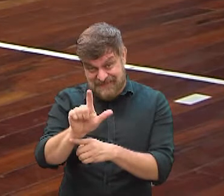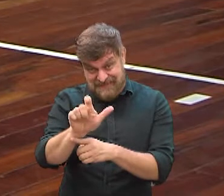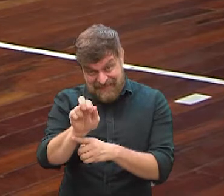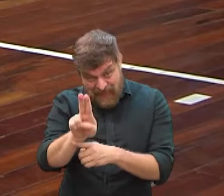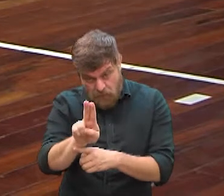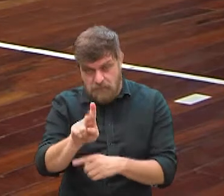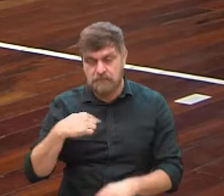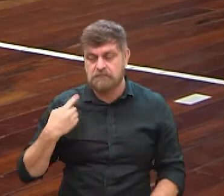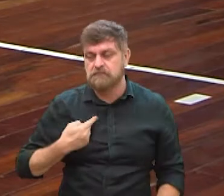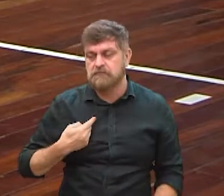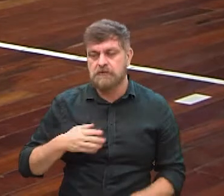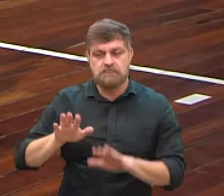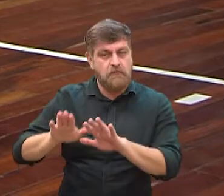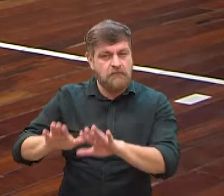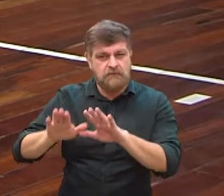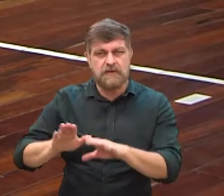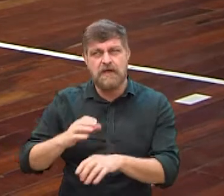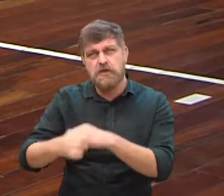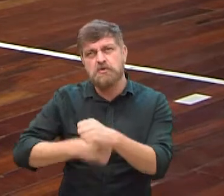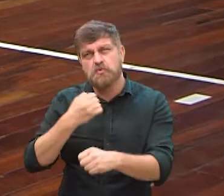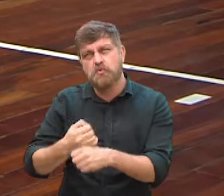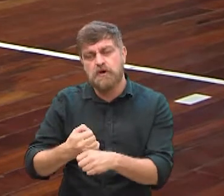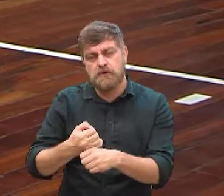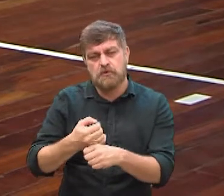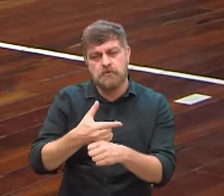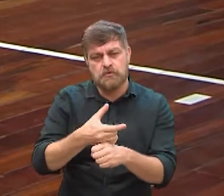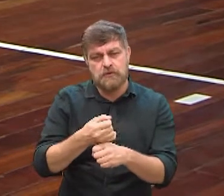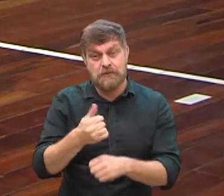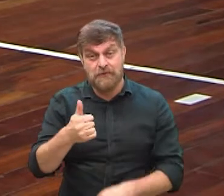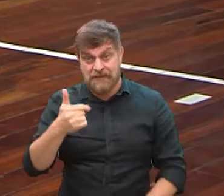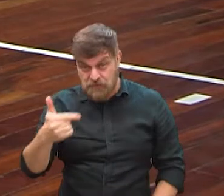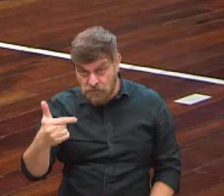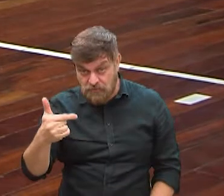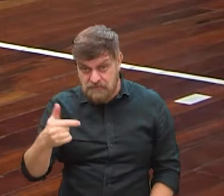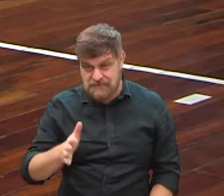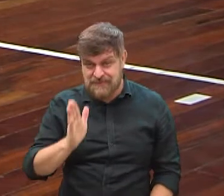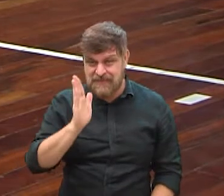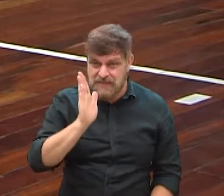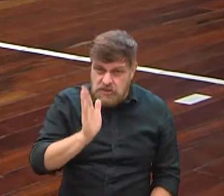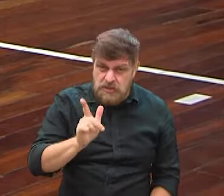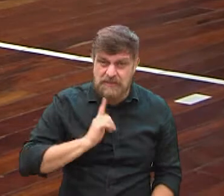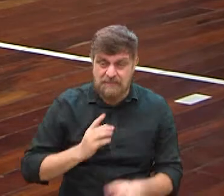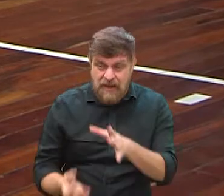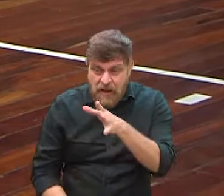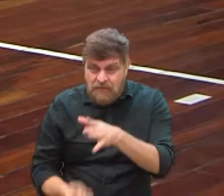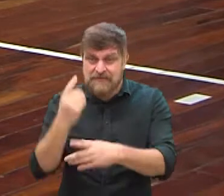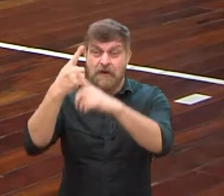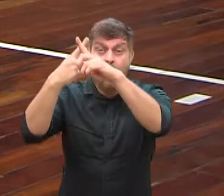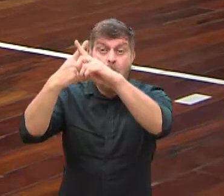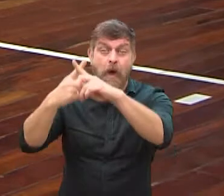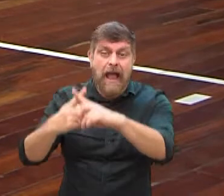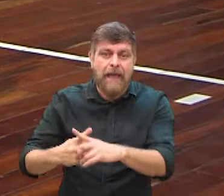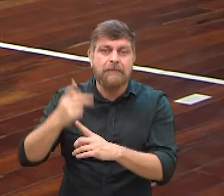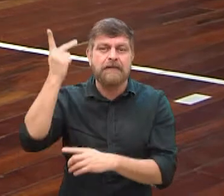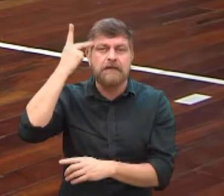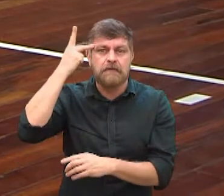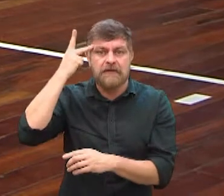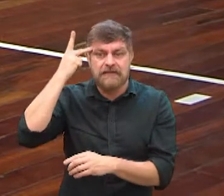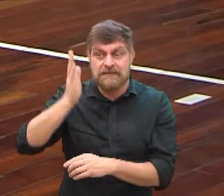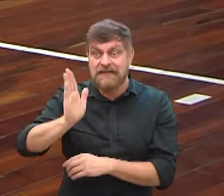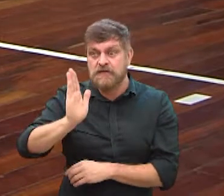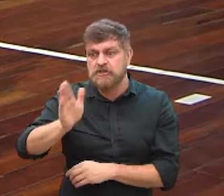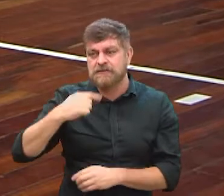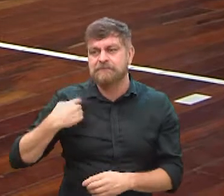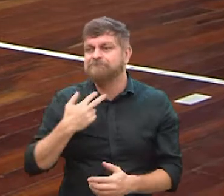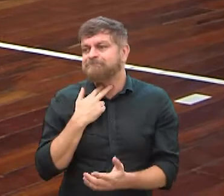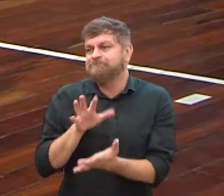acabei ficando, fui no final de 2012, na verdade, né? Só que na época já estava acontecendo o Campeonato Paulista, então não dava